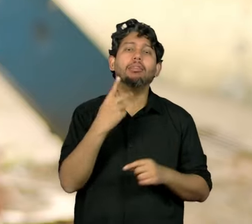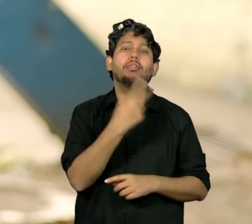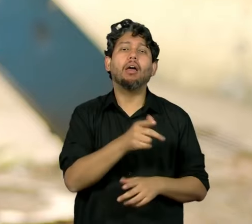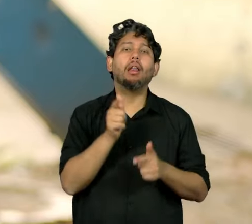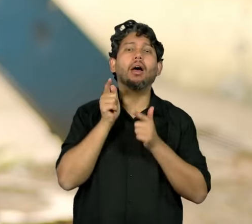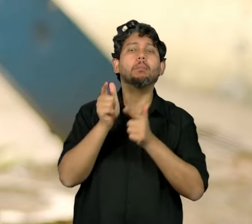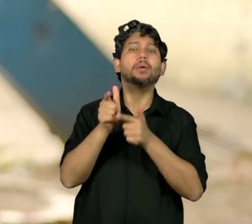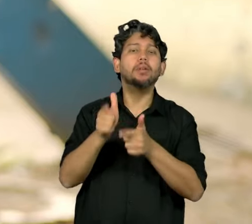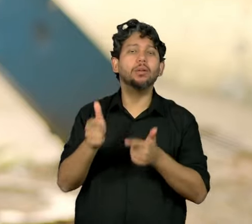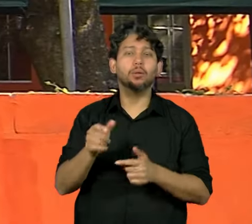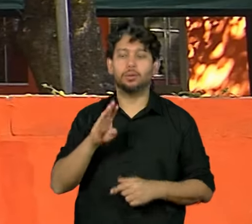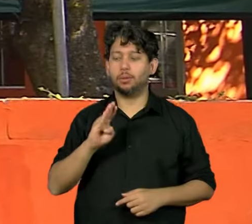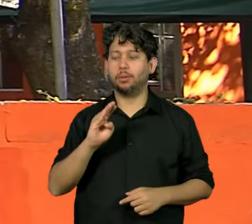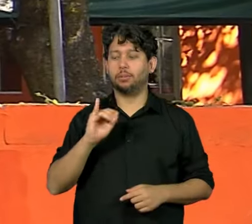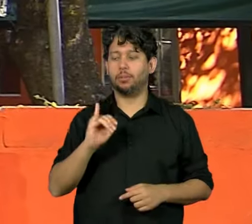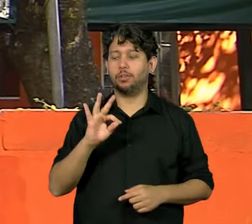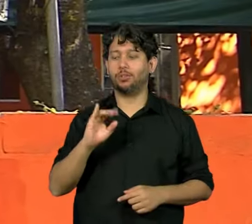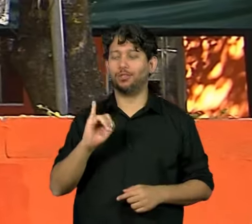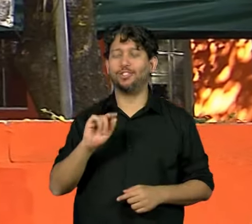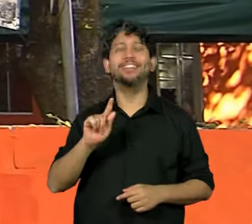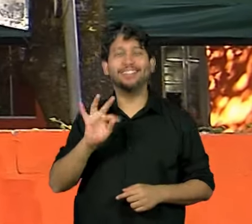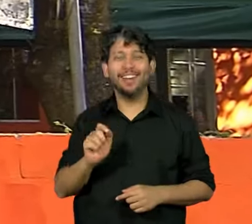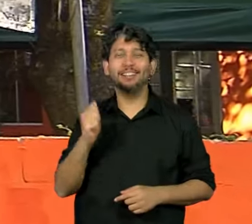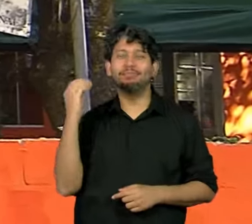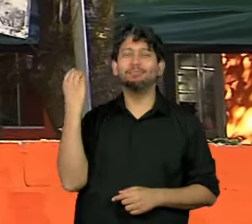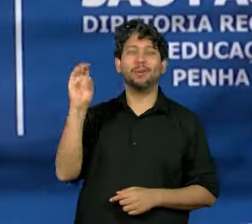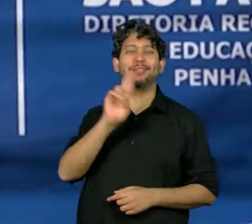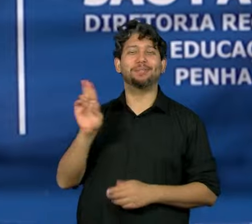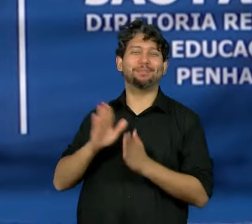de infância, que era Betita.